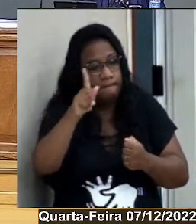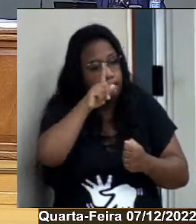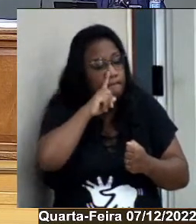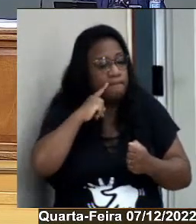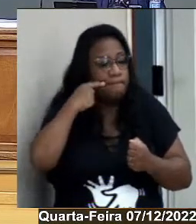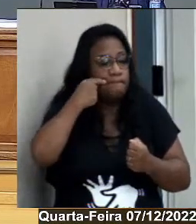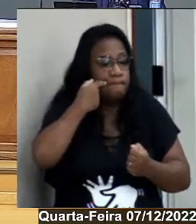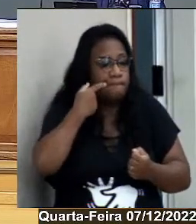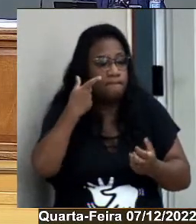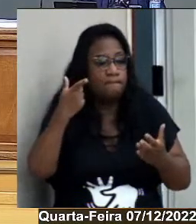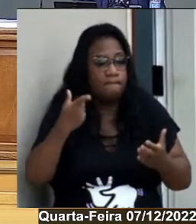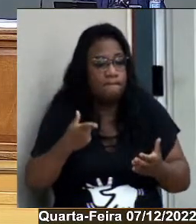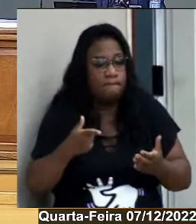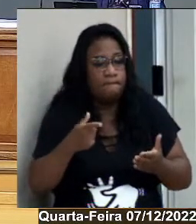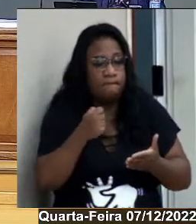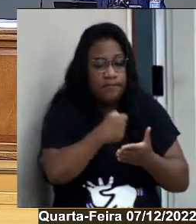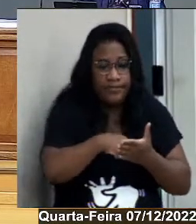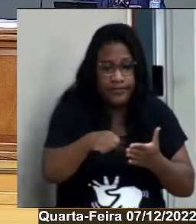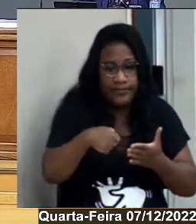do vereador Gilson Oliveira.